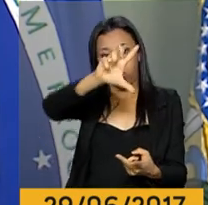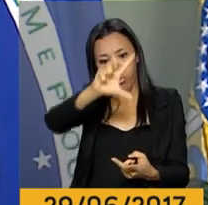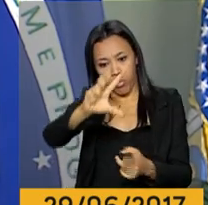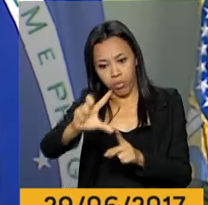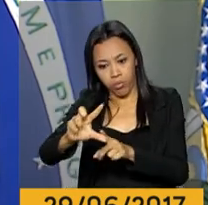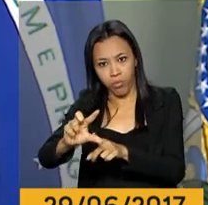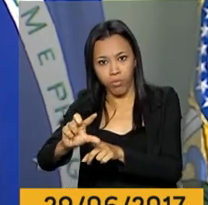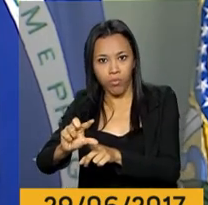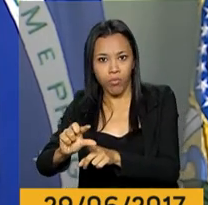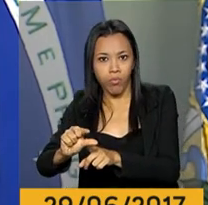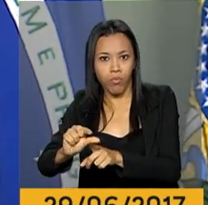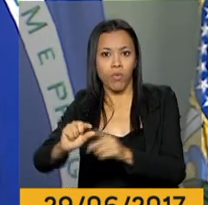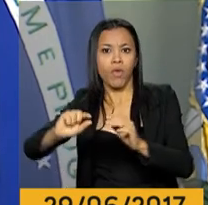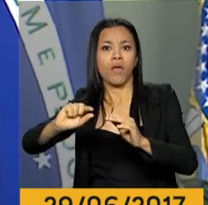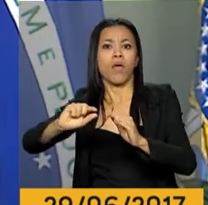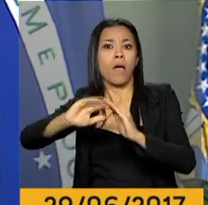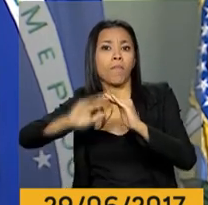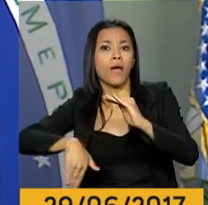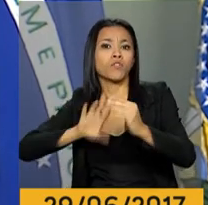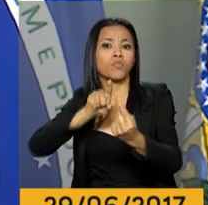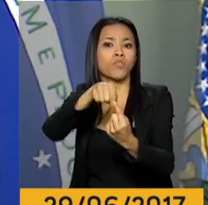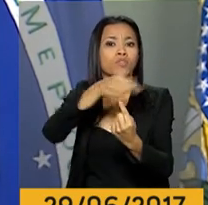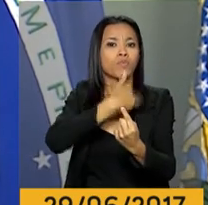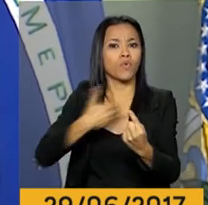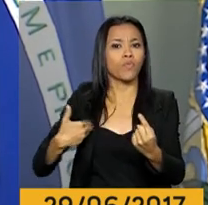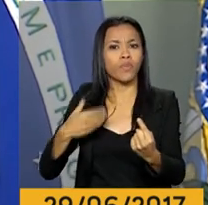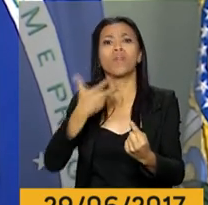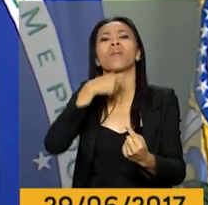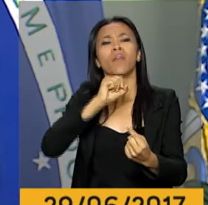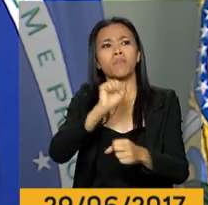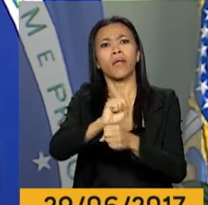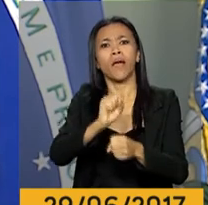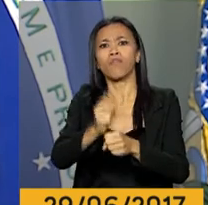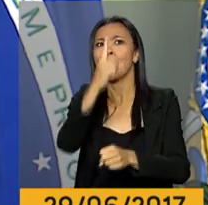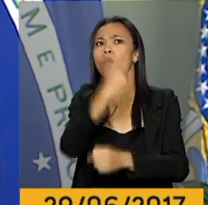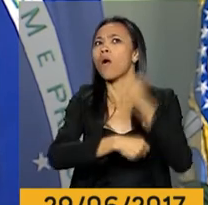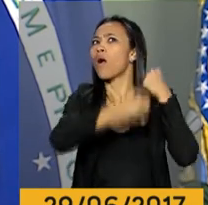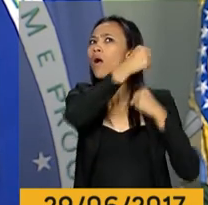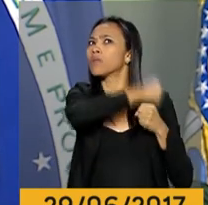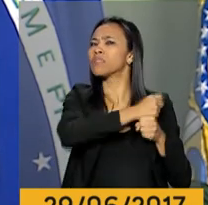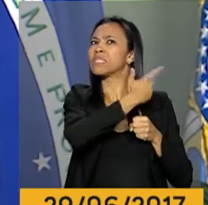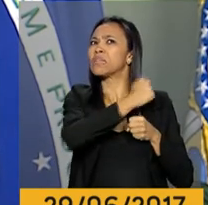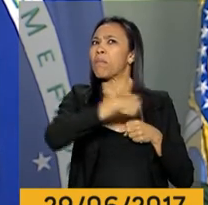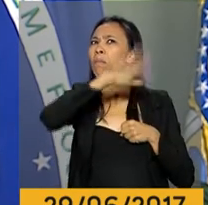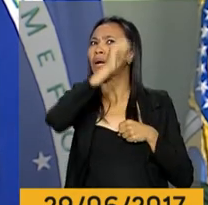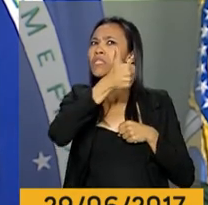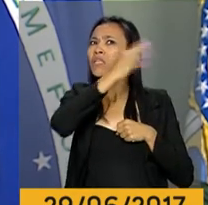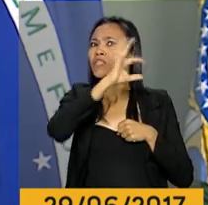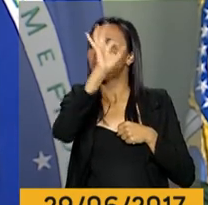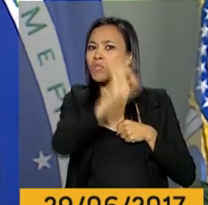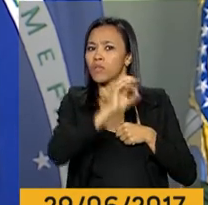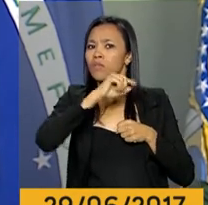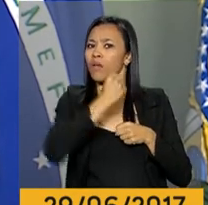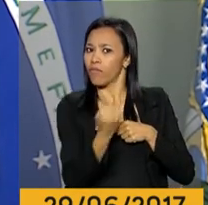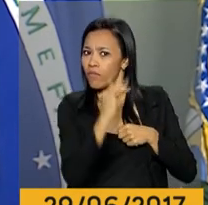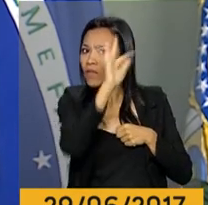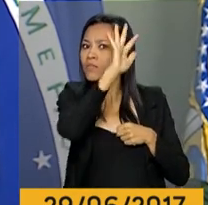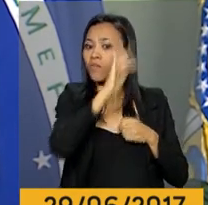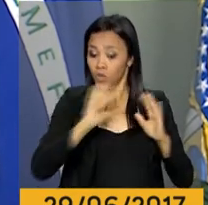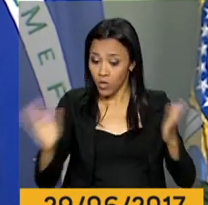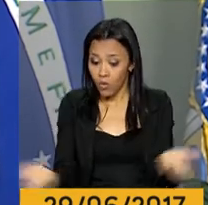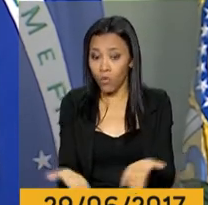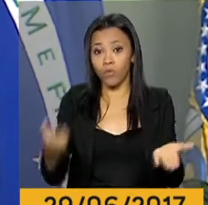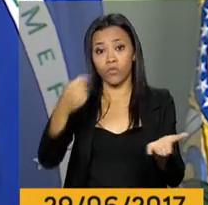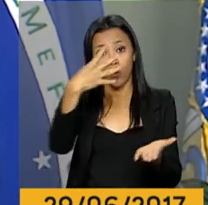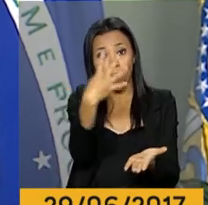inferior ao centro da meta que é de esperar um ano atrás quando a inflação estava em mais 10 por cento que hoje nós tivéssemos abaixo